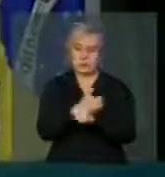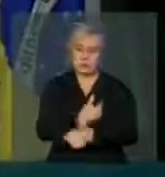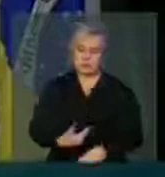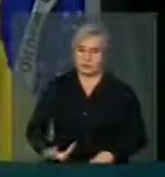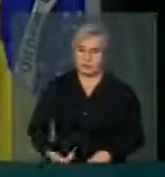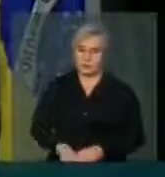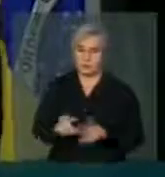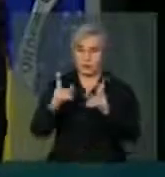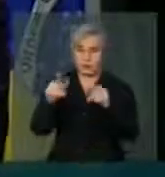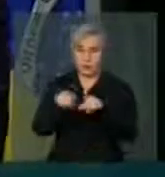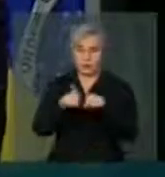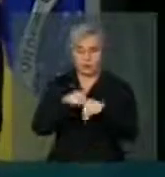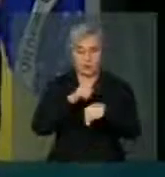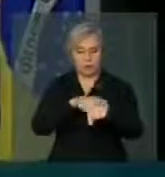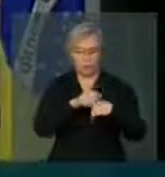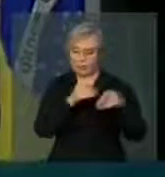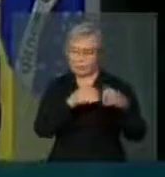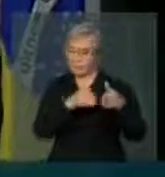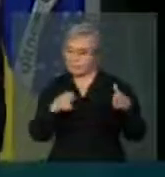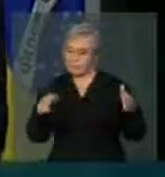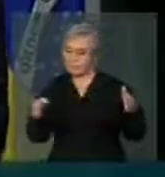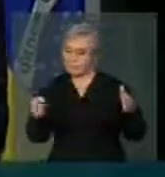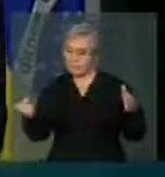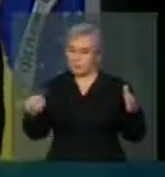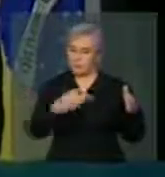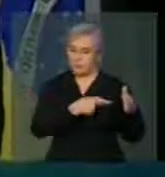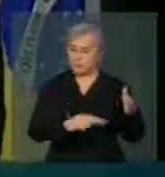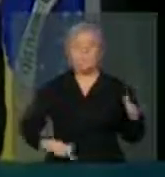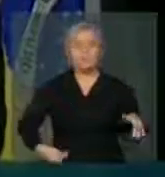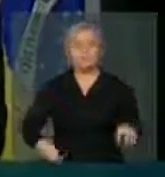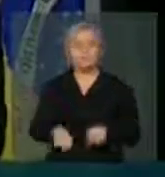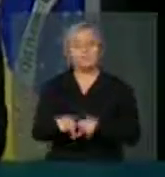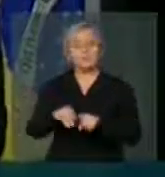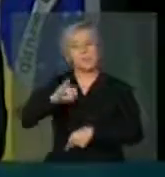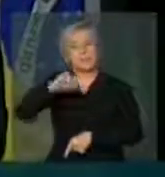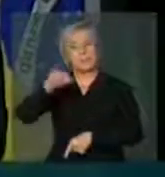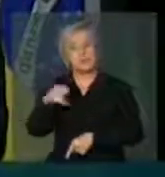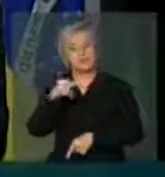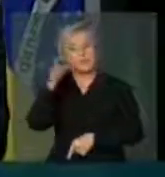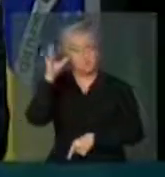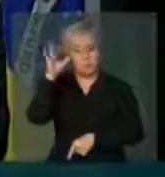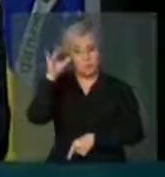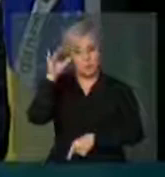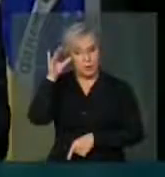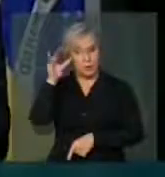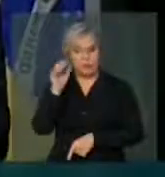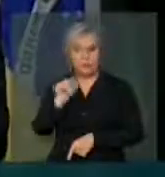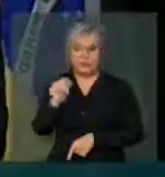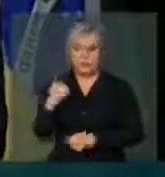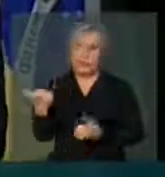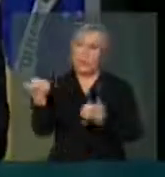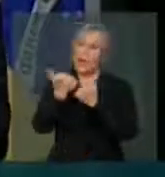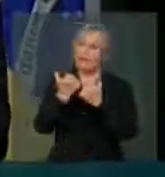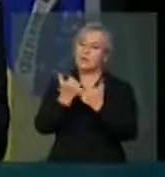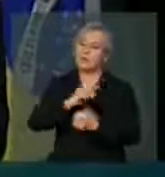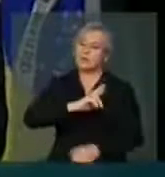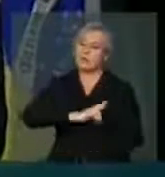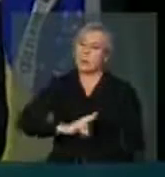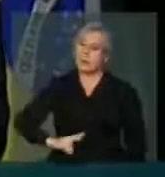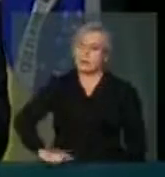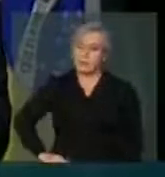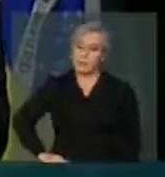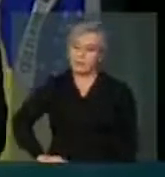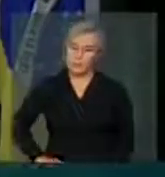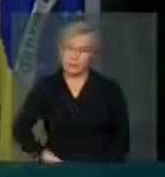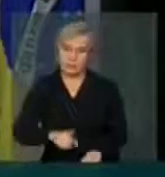Nesse mesmo período, o novo presidente também aproveitou a feliz coincidência de assumir a República, no momento